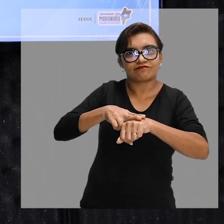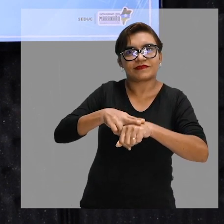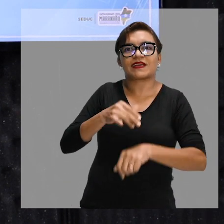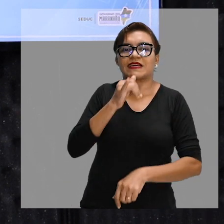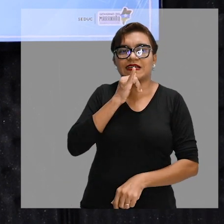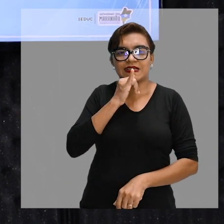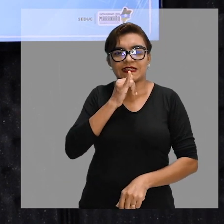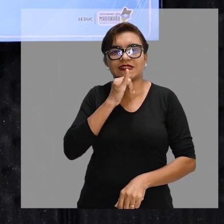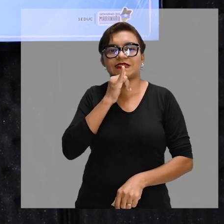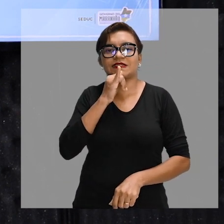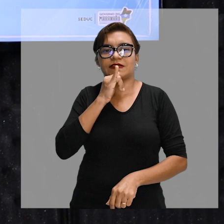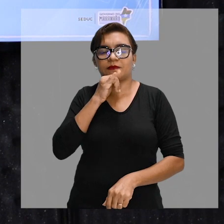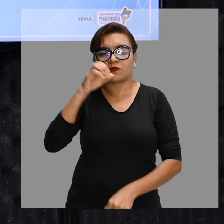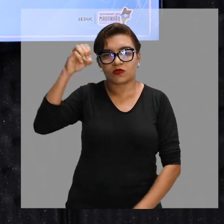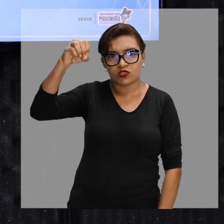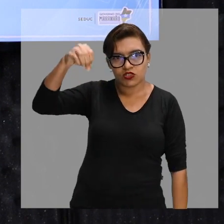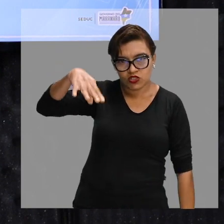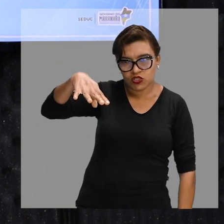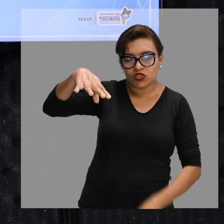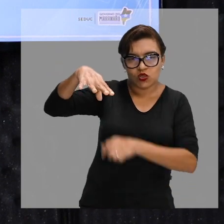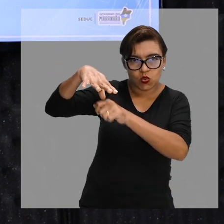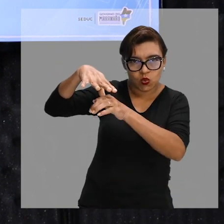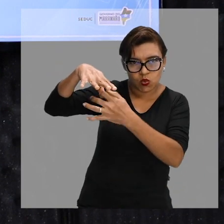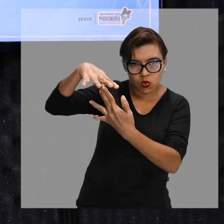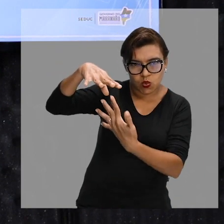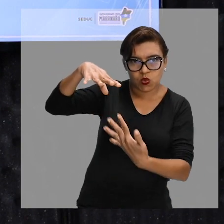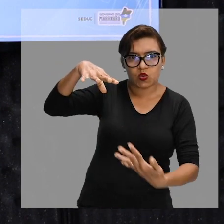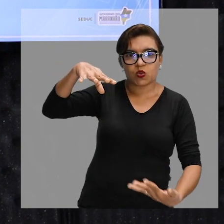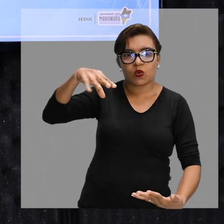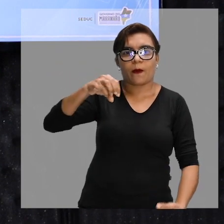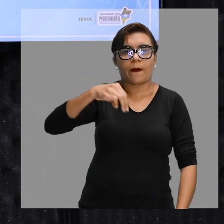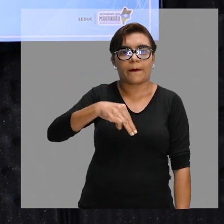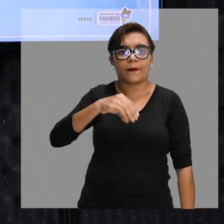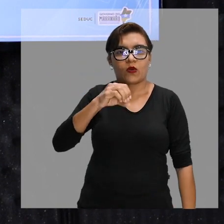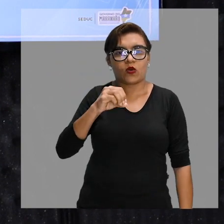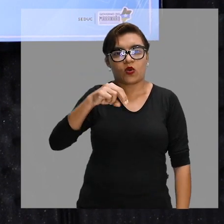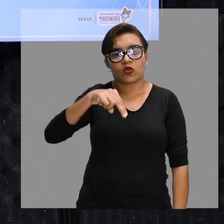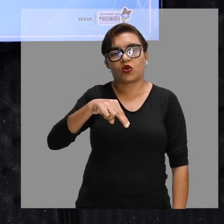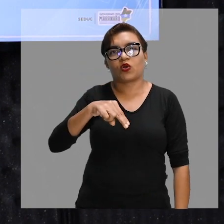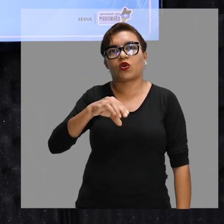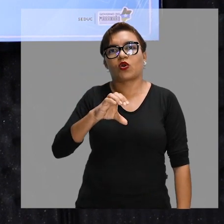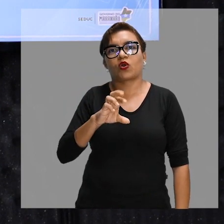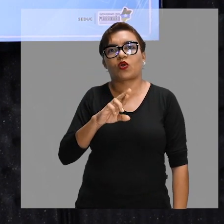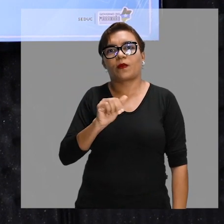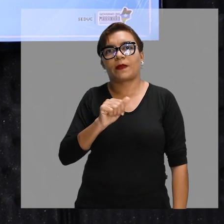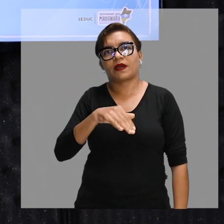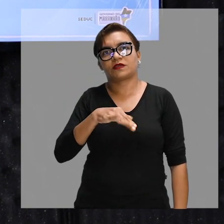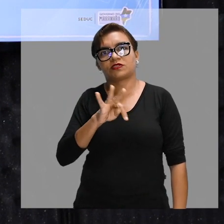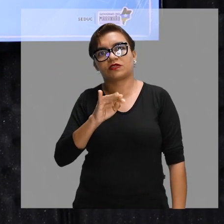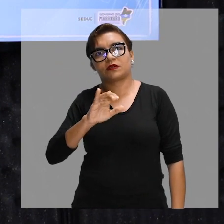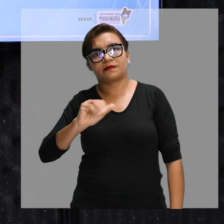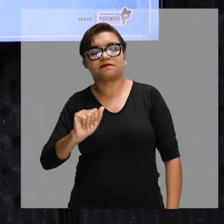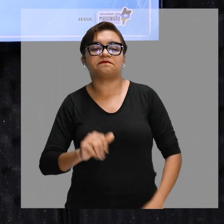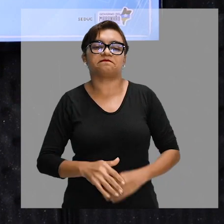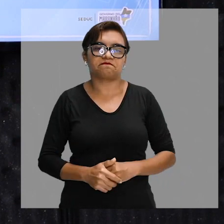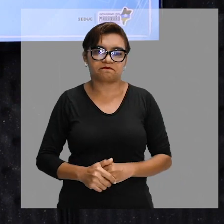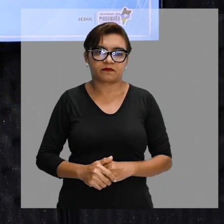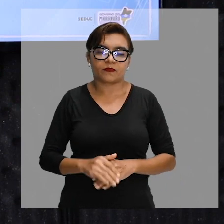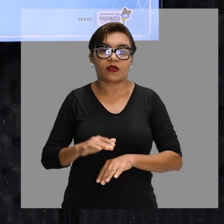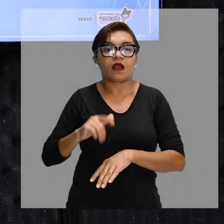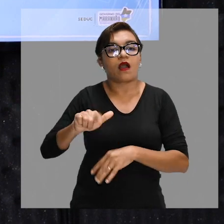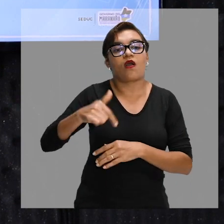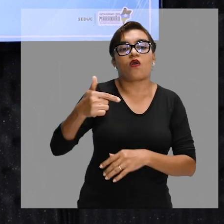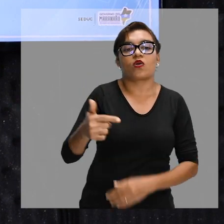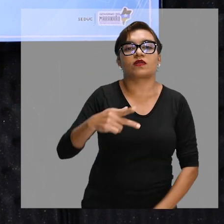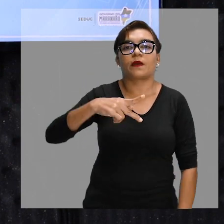de fonte, né, de luz monocromática. A policromática é quando ela é